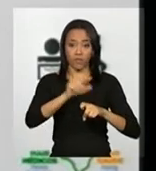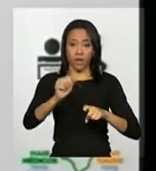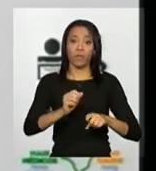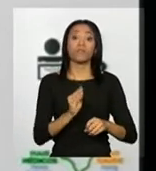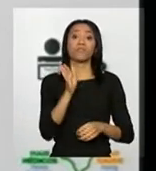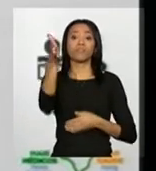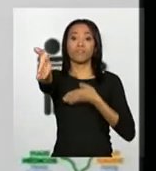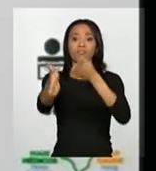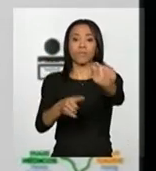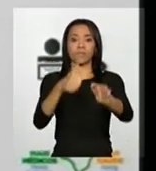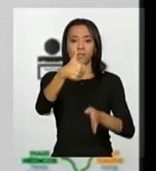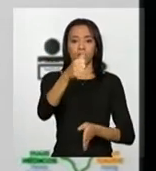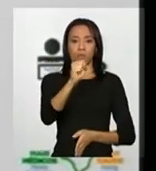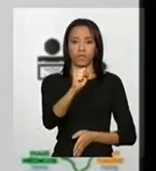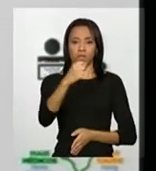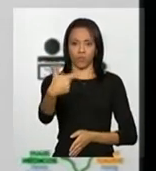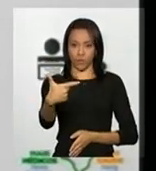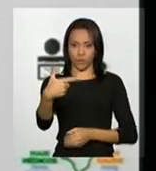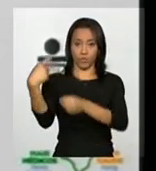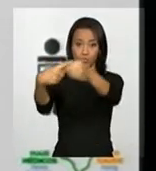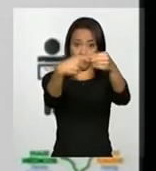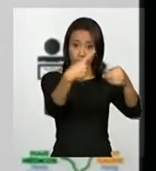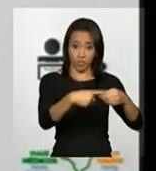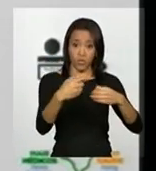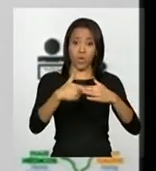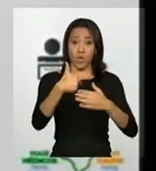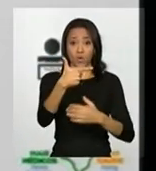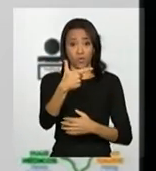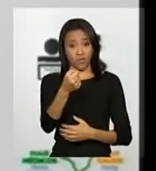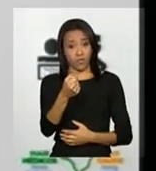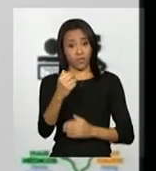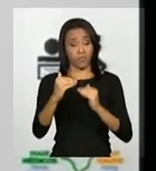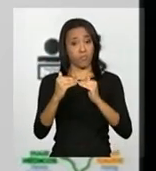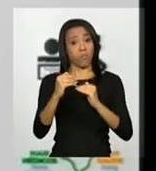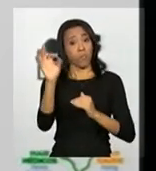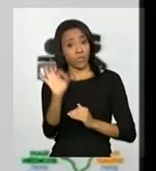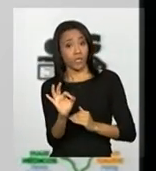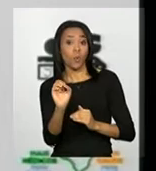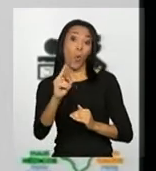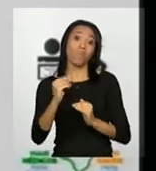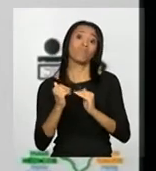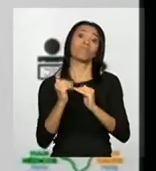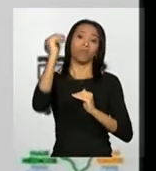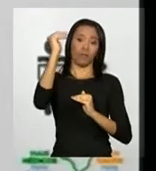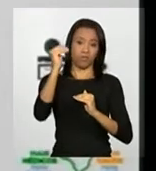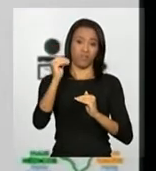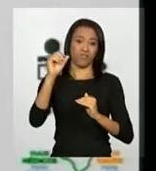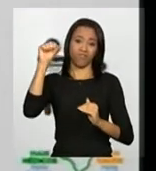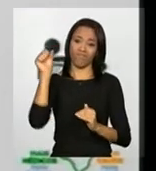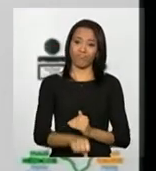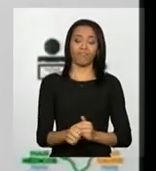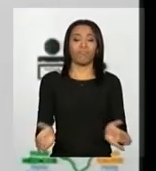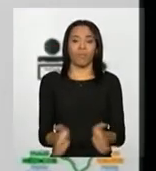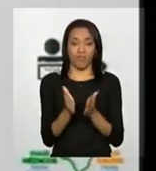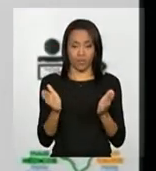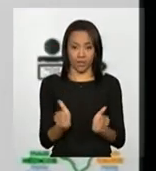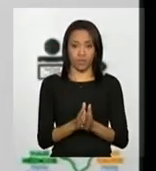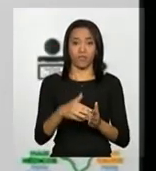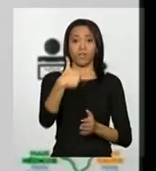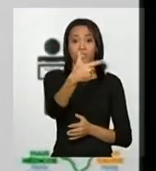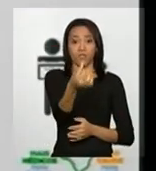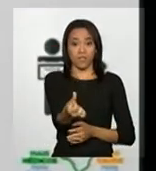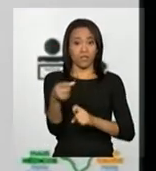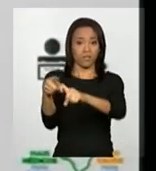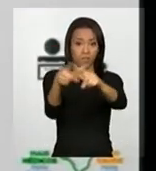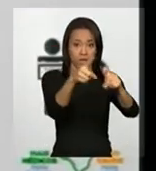182 municípios com 20% ou mais em situação de extrema pobreza 26 médicos vão